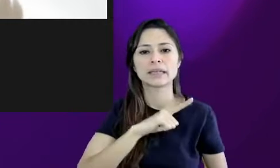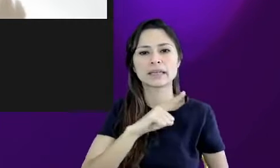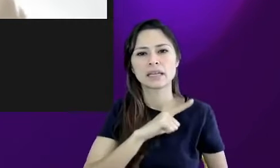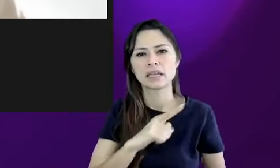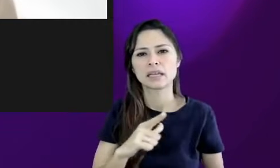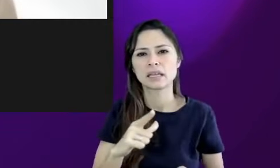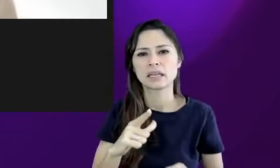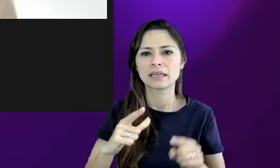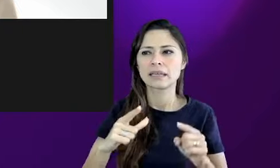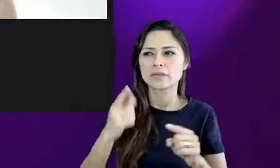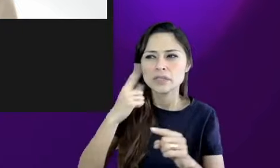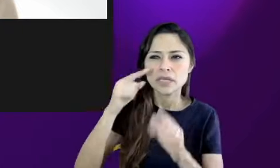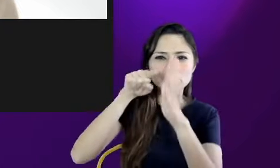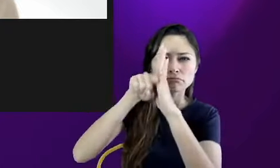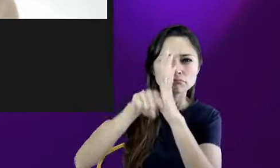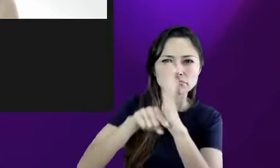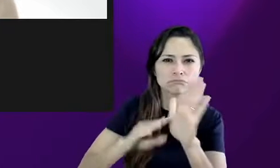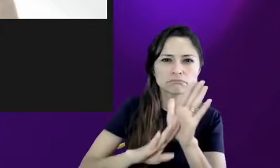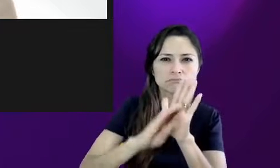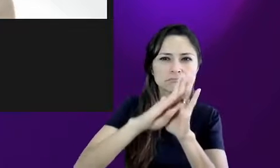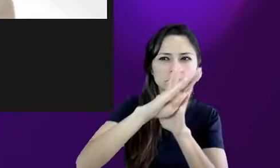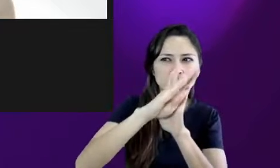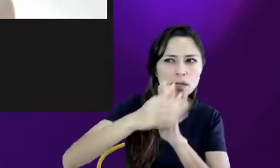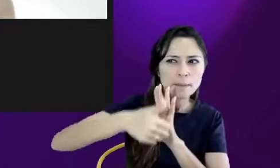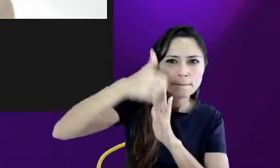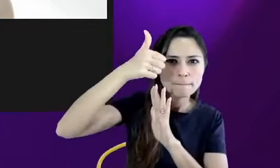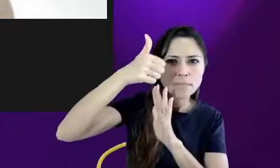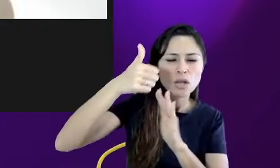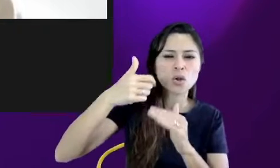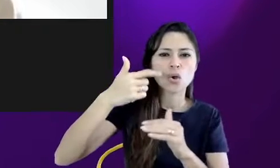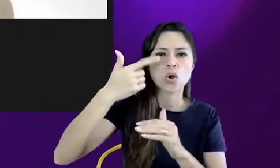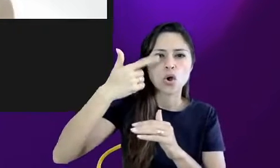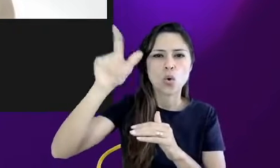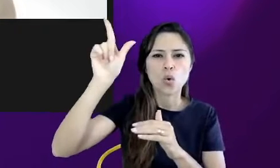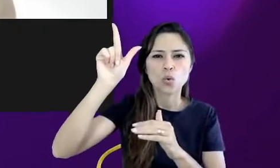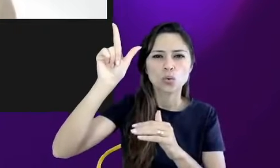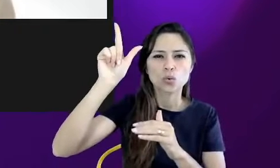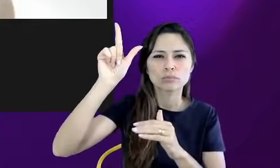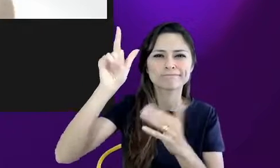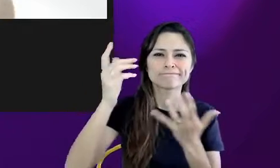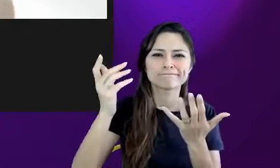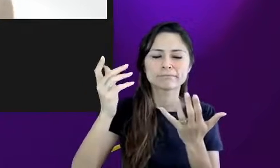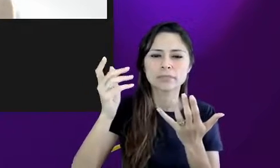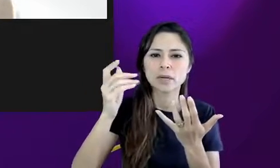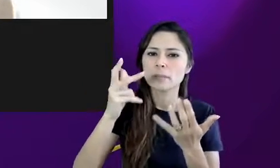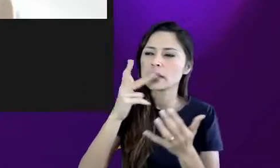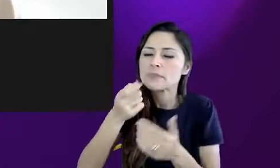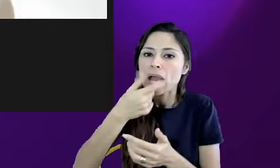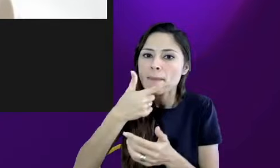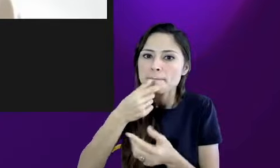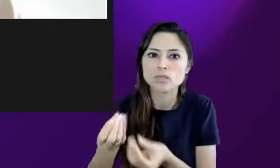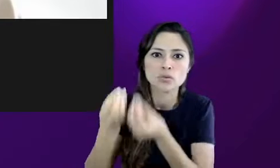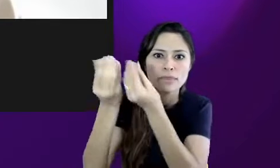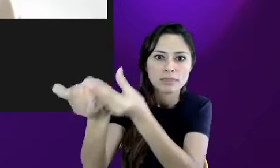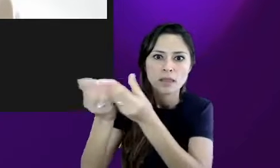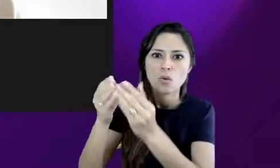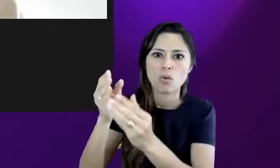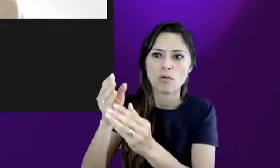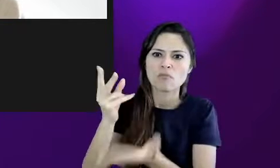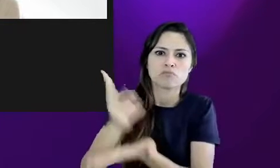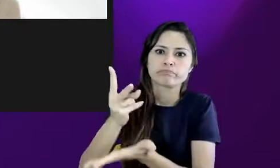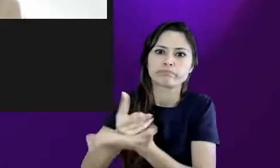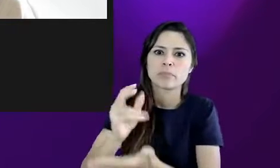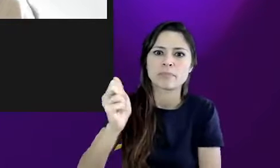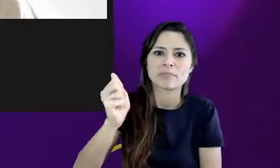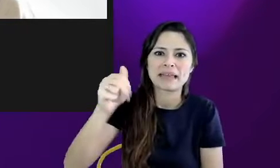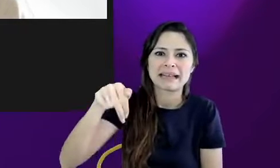níveis satisfatórios com níveis de anticorpo antidroga muito elevados, não valeria a pena insistir na utilização daquele anti-TNF, e